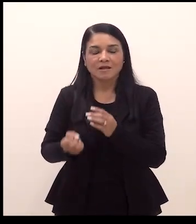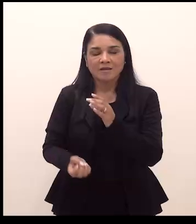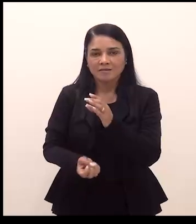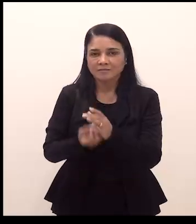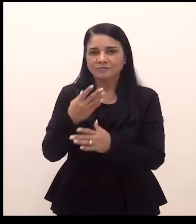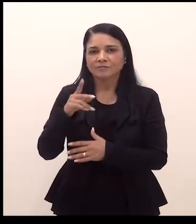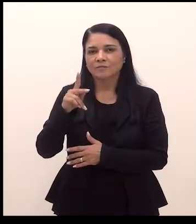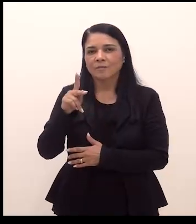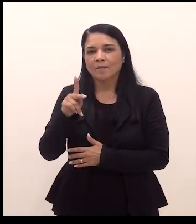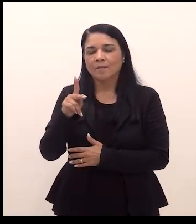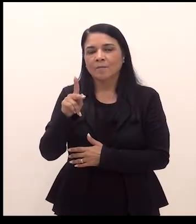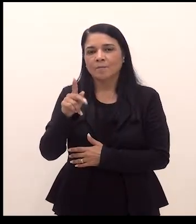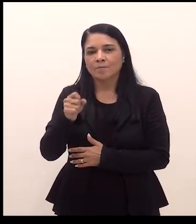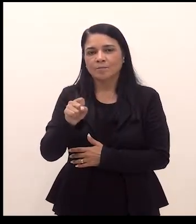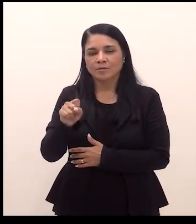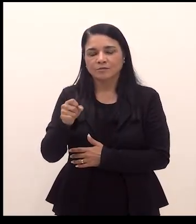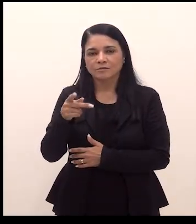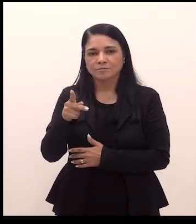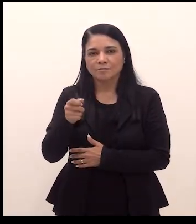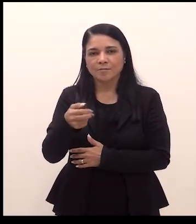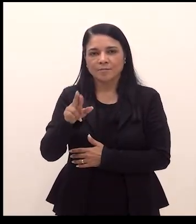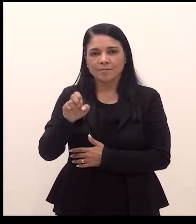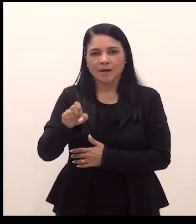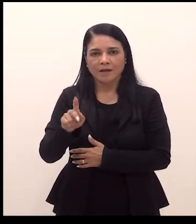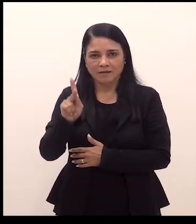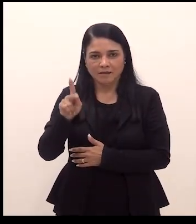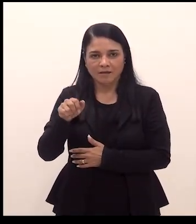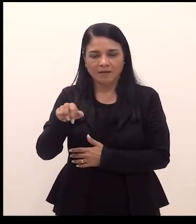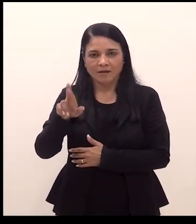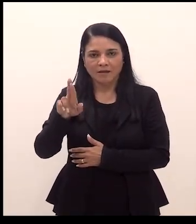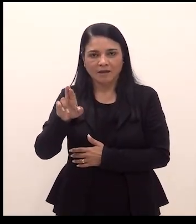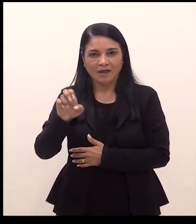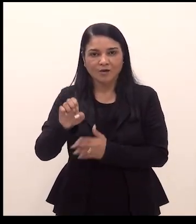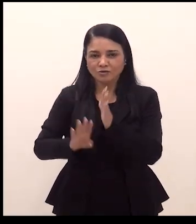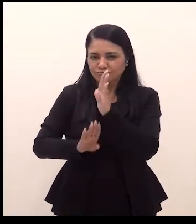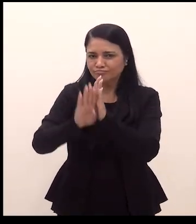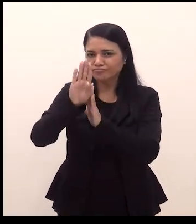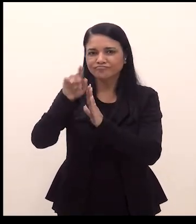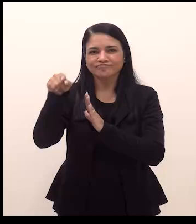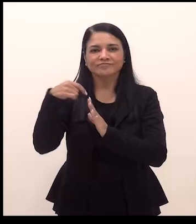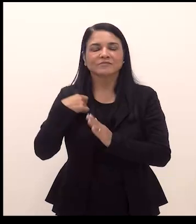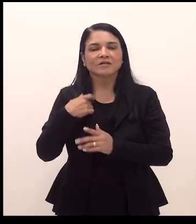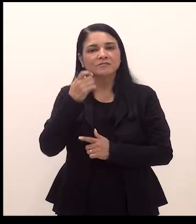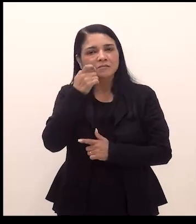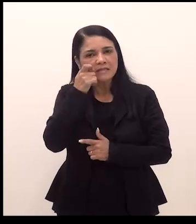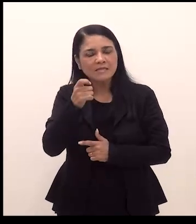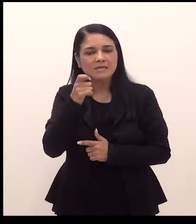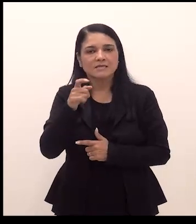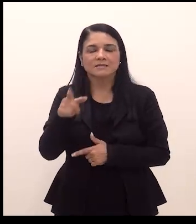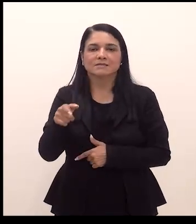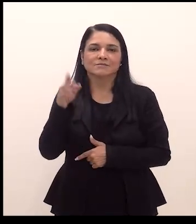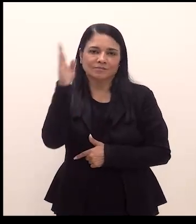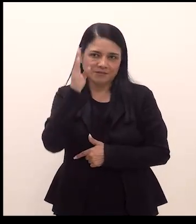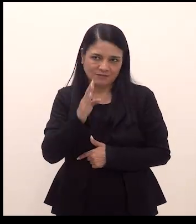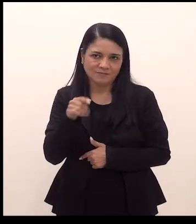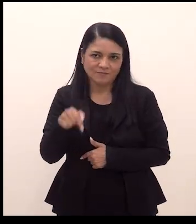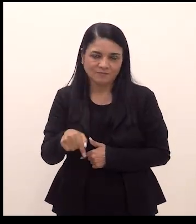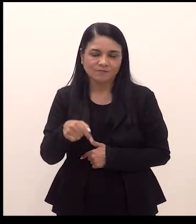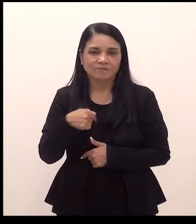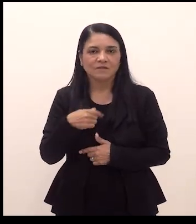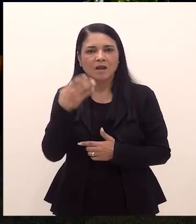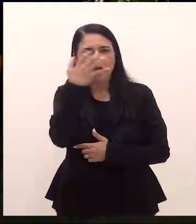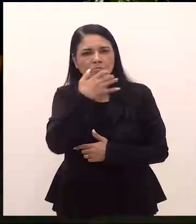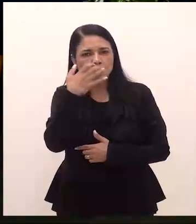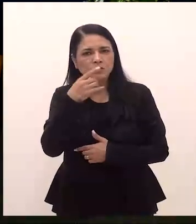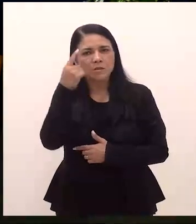lançando Podpah Records. Então tá ali, é incrível para mim. E pensar Brasil, que é o que me interessa também. A